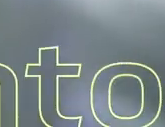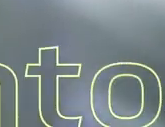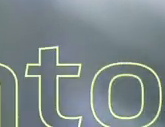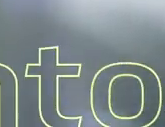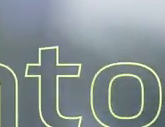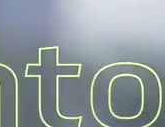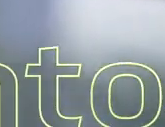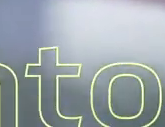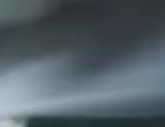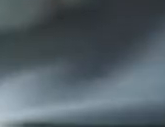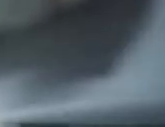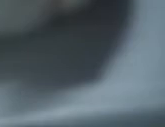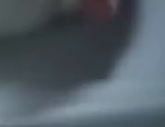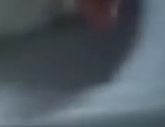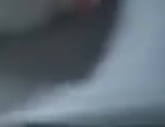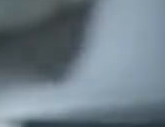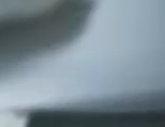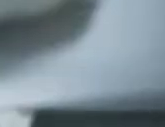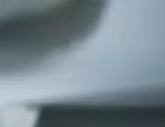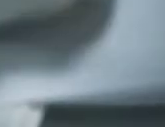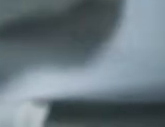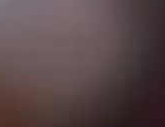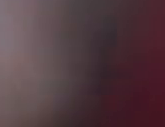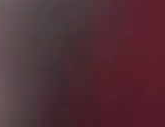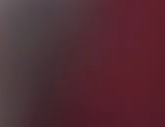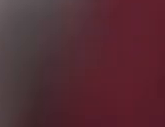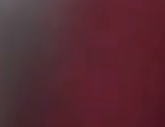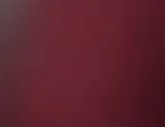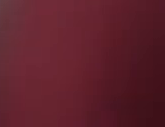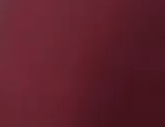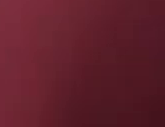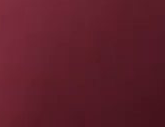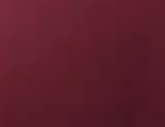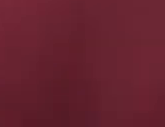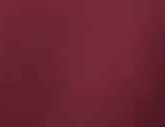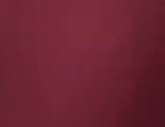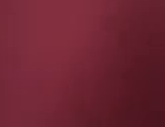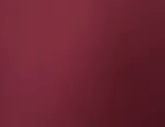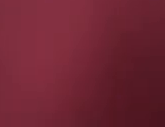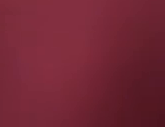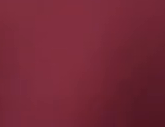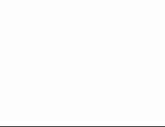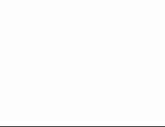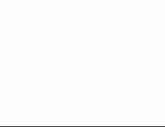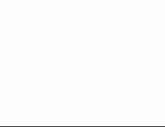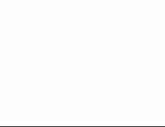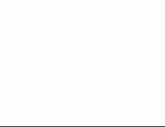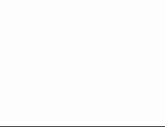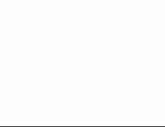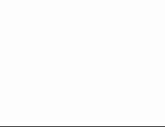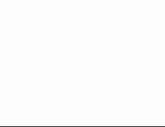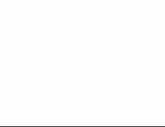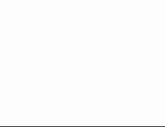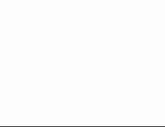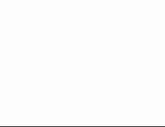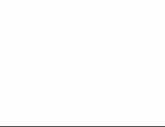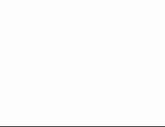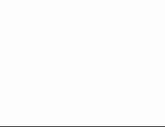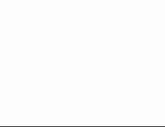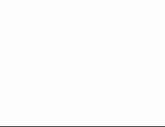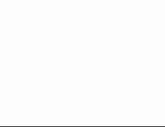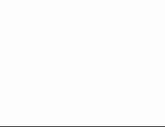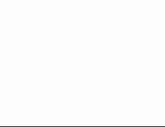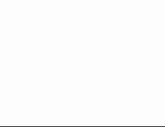Gente que tem conhecimento, integridade e se dedica para transformar histórias. Onde tem